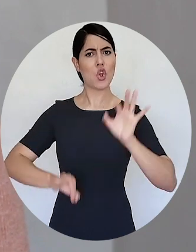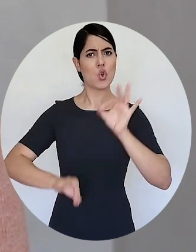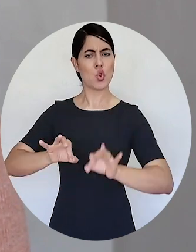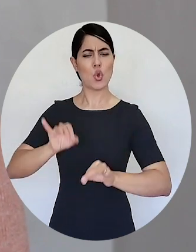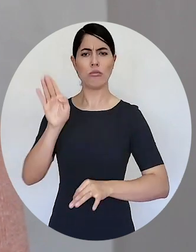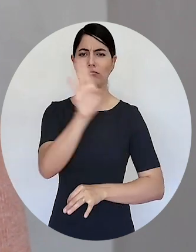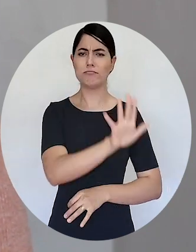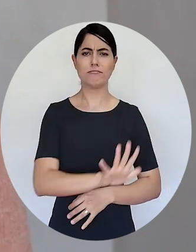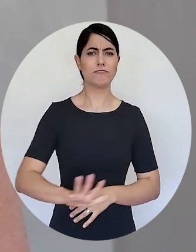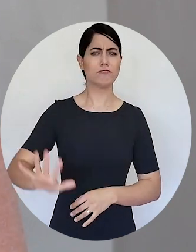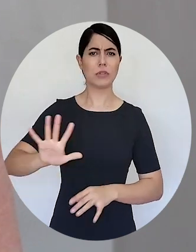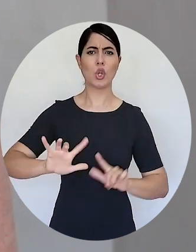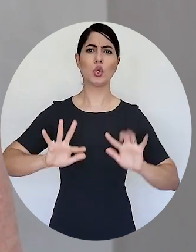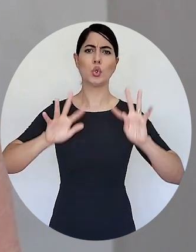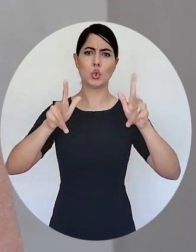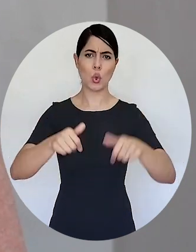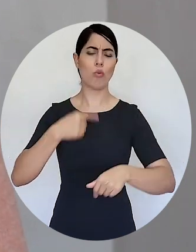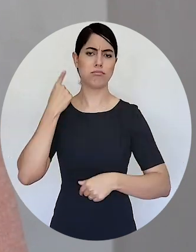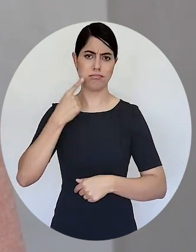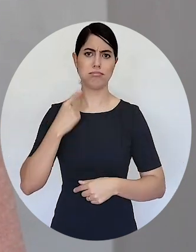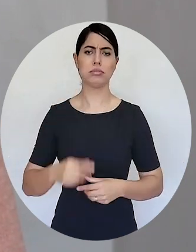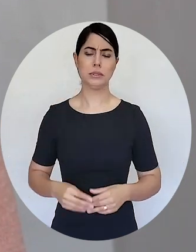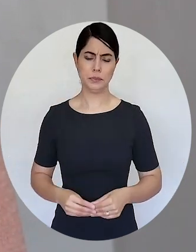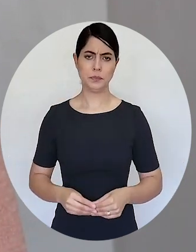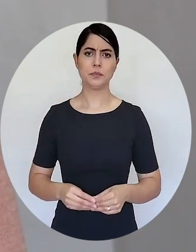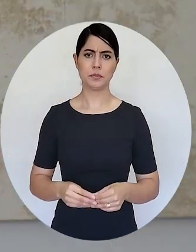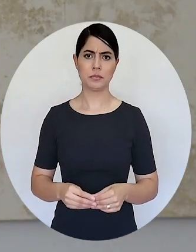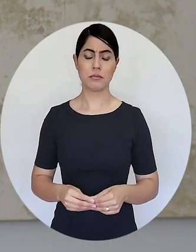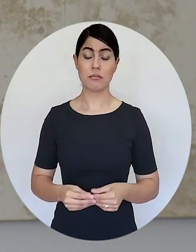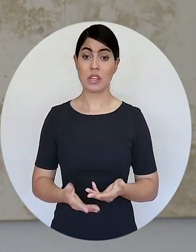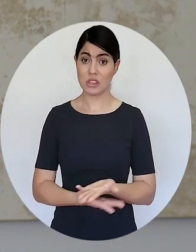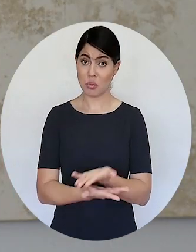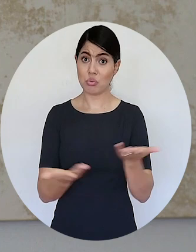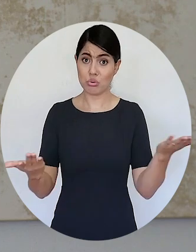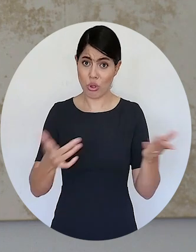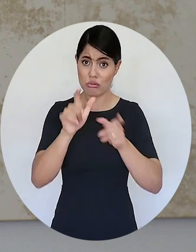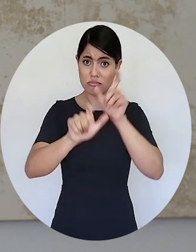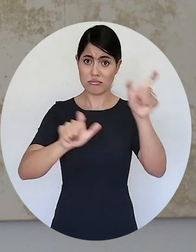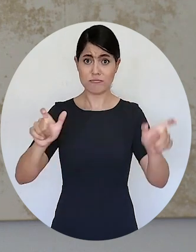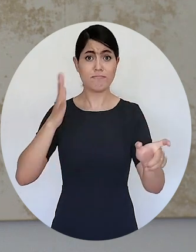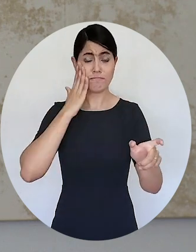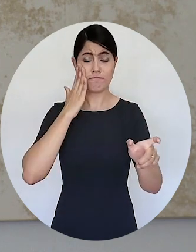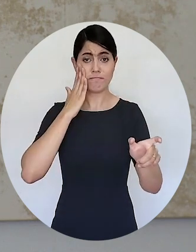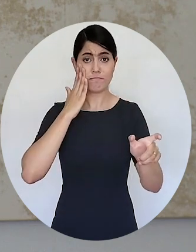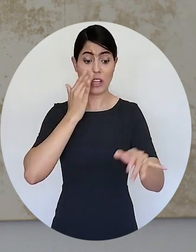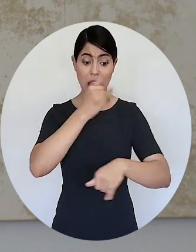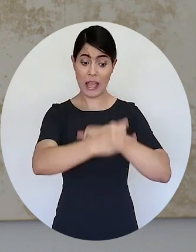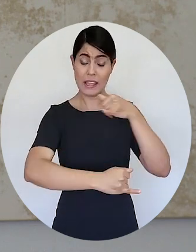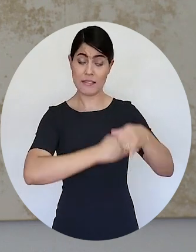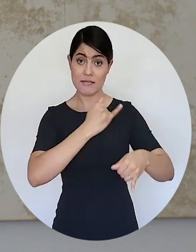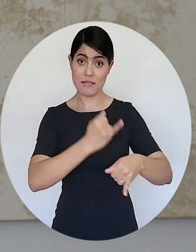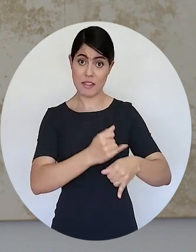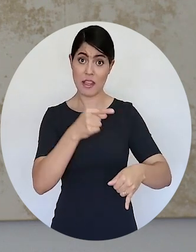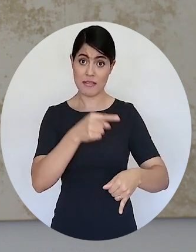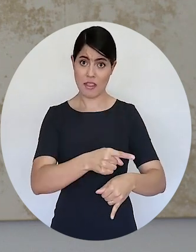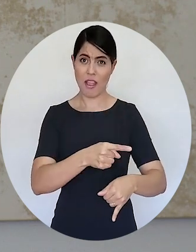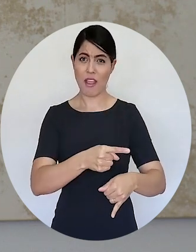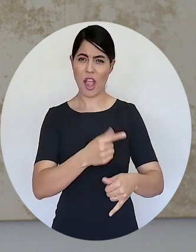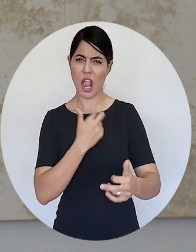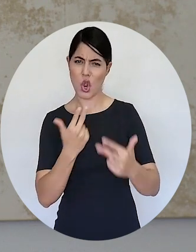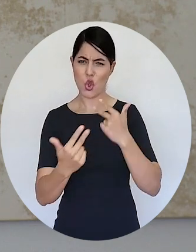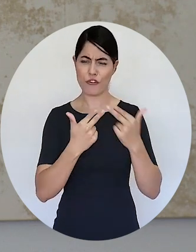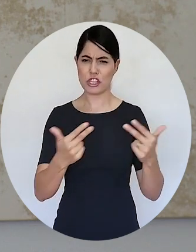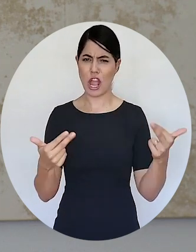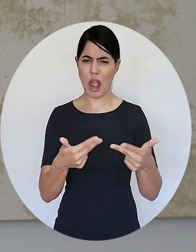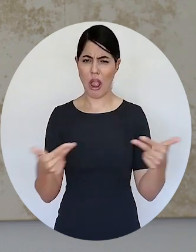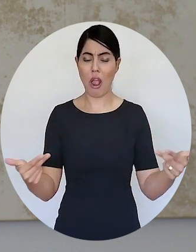eficiente, ético e justo para toda a advocacia. Todos nós sabemos que a internet, as